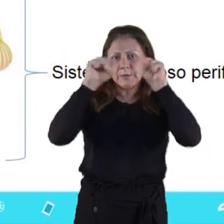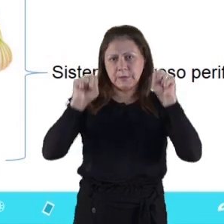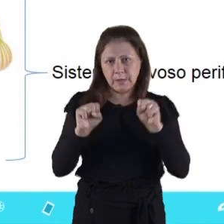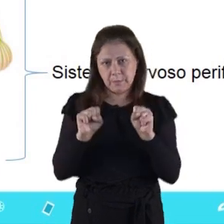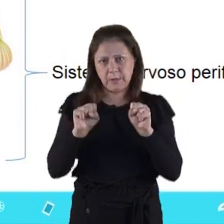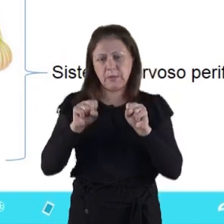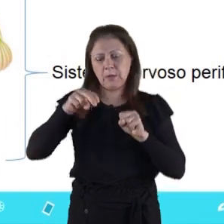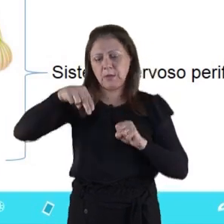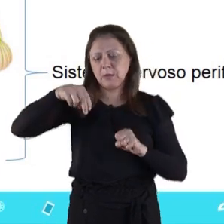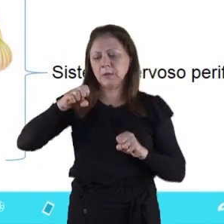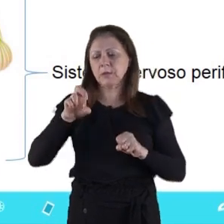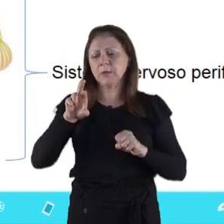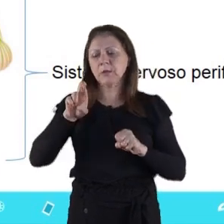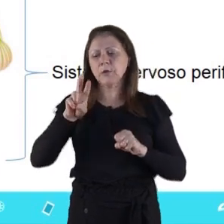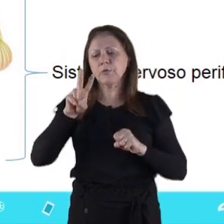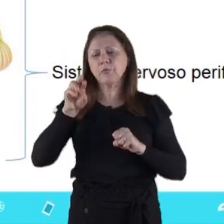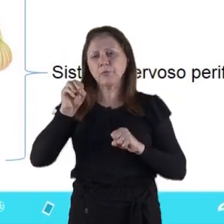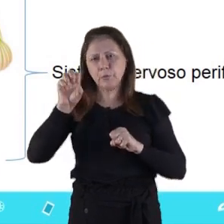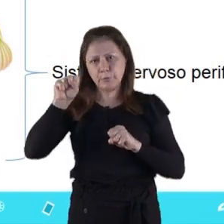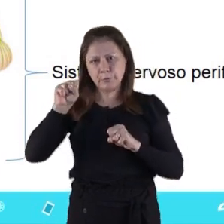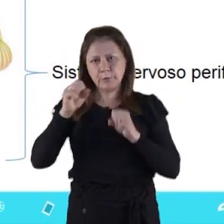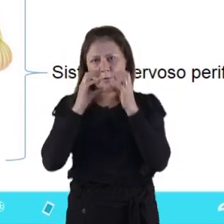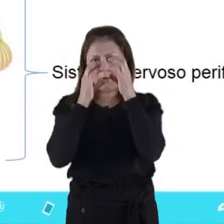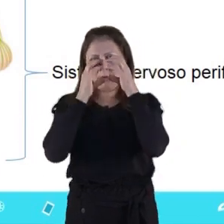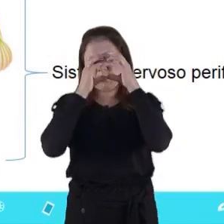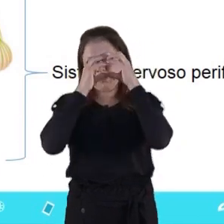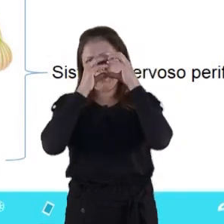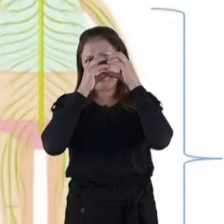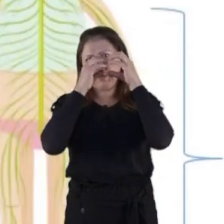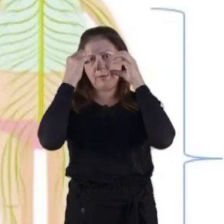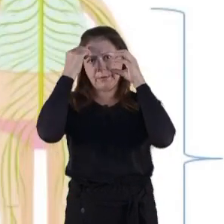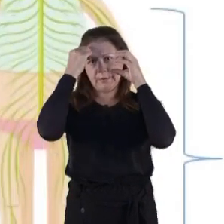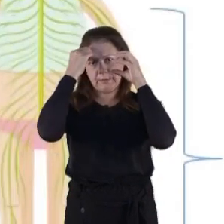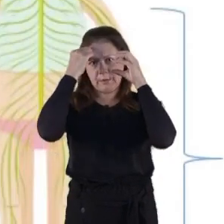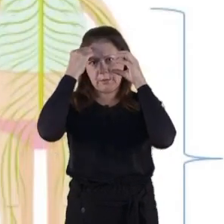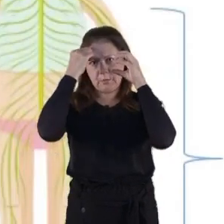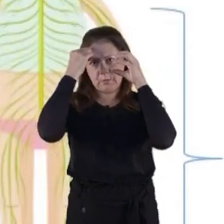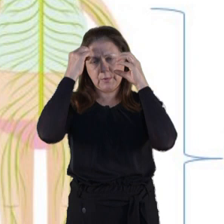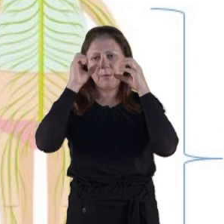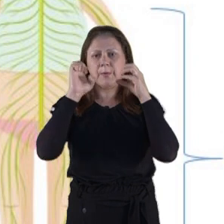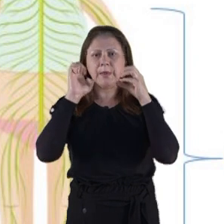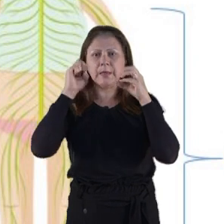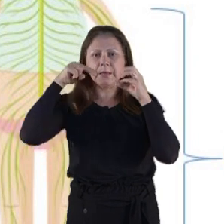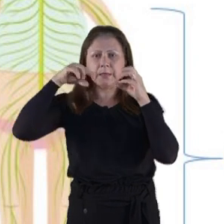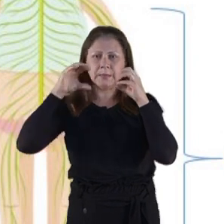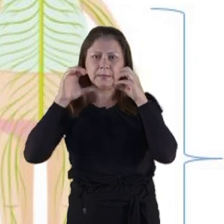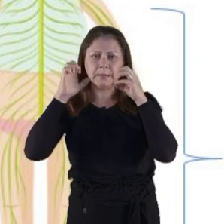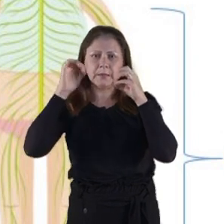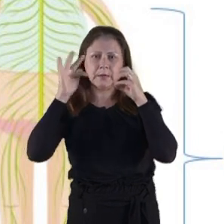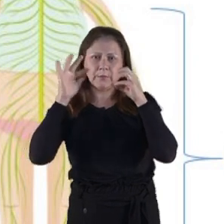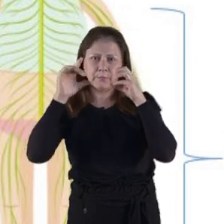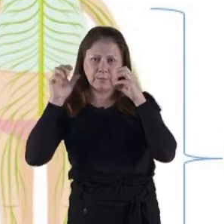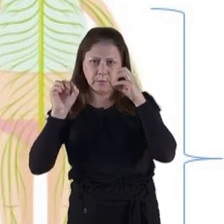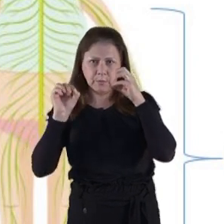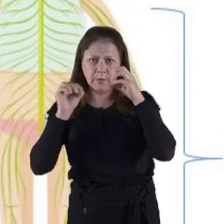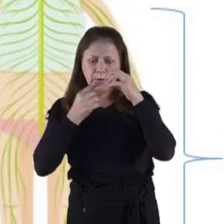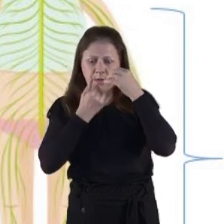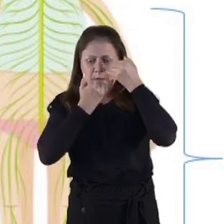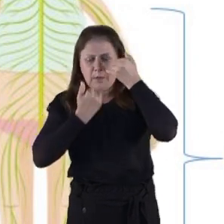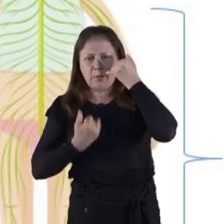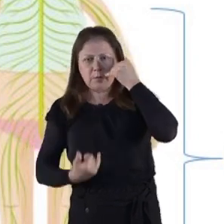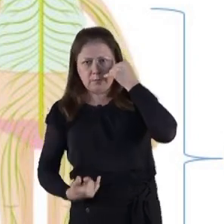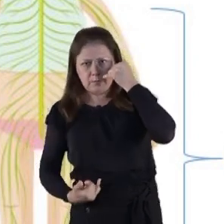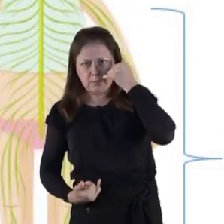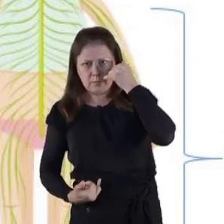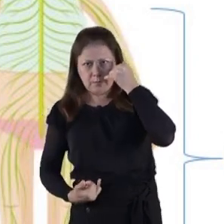espinhal, que vai dar o acesso aos nervos. Então, são essas 3 estruturas principais do sistema, tá? E aí a